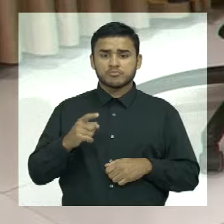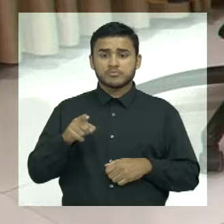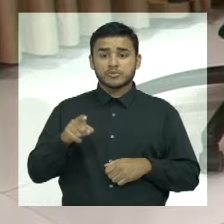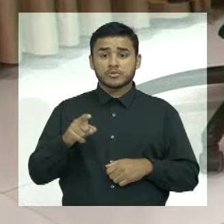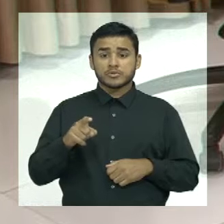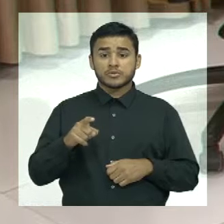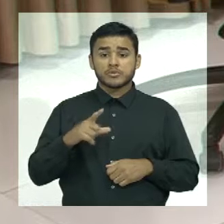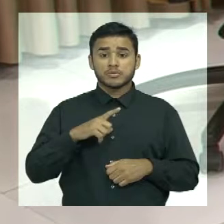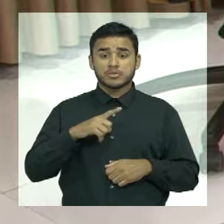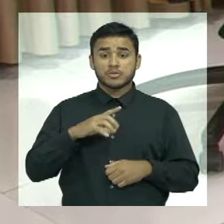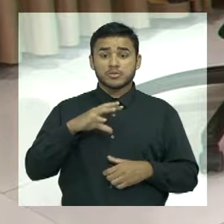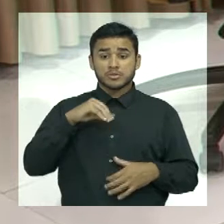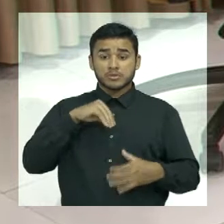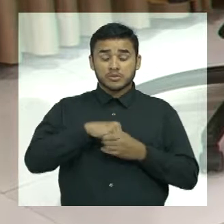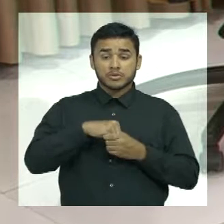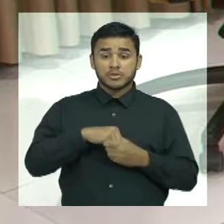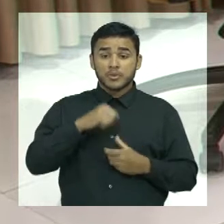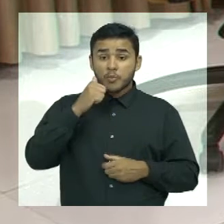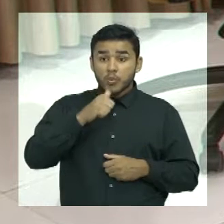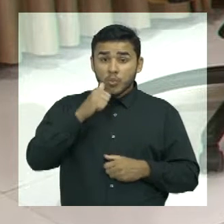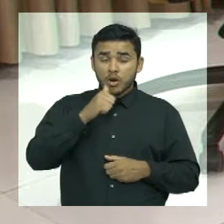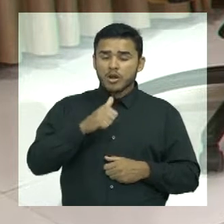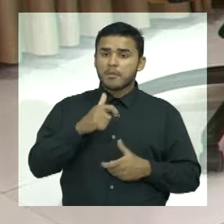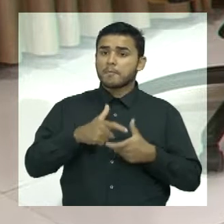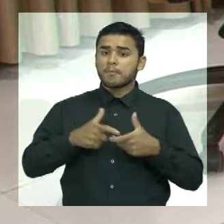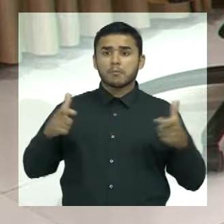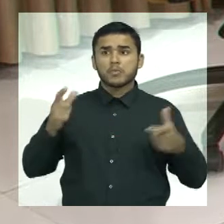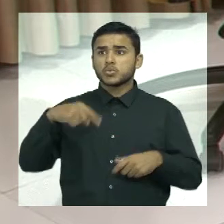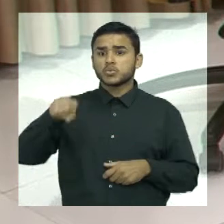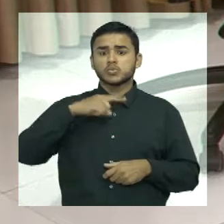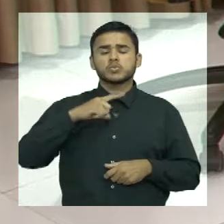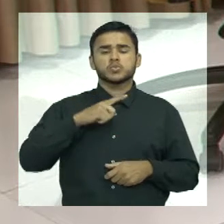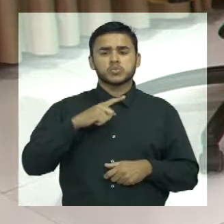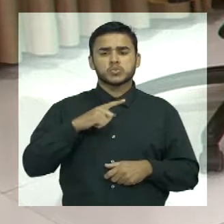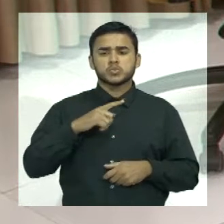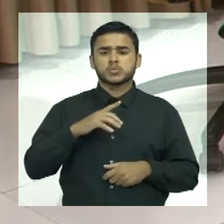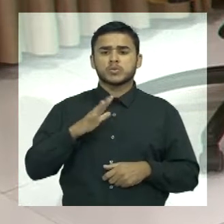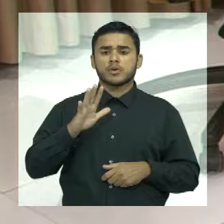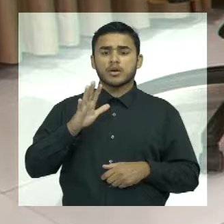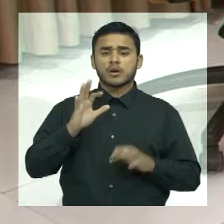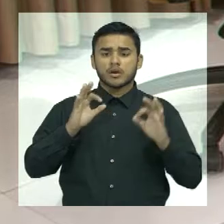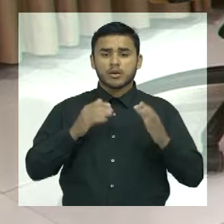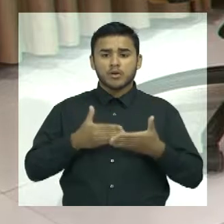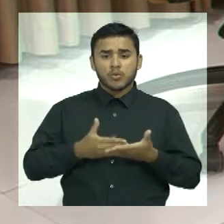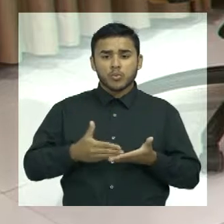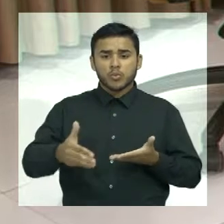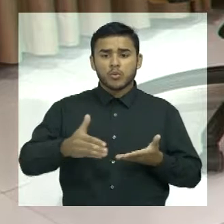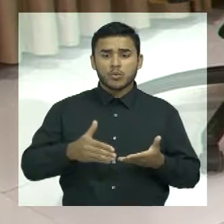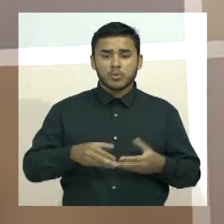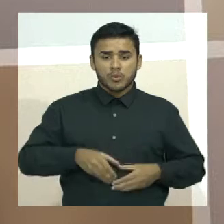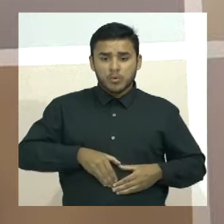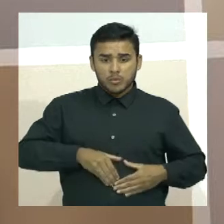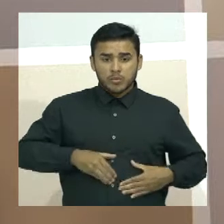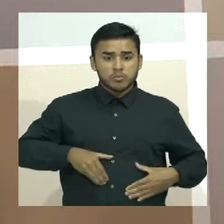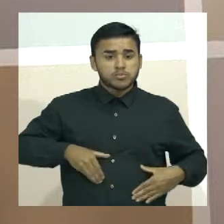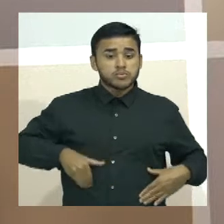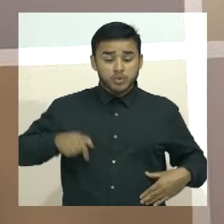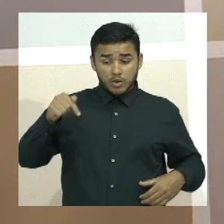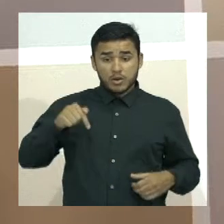toda iniciativa para defender os direitos das mulheres são bem-vindas. E essa é a primeira, quando a mulher ainda está no ventre da sua própria